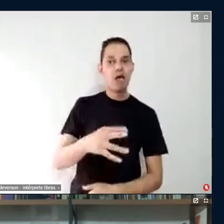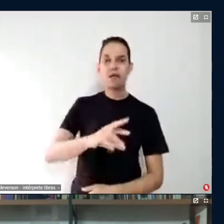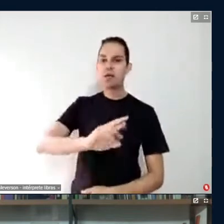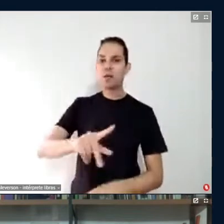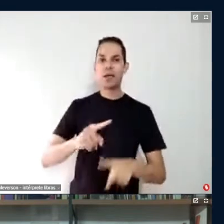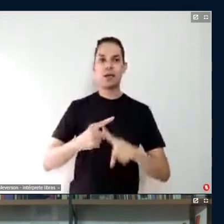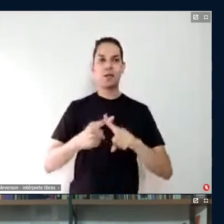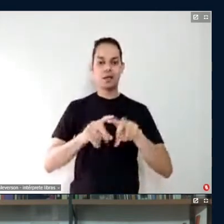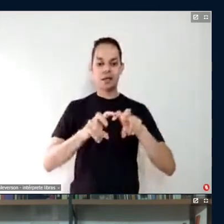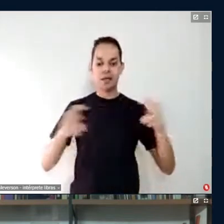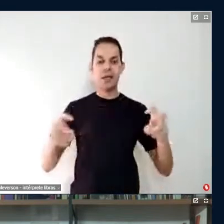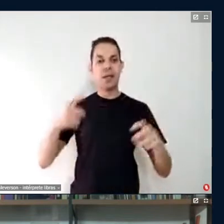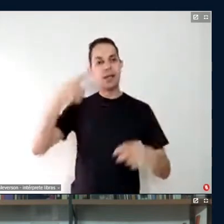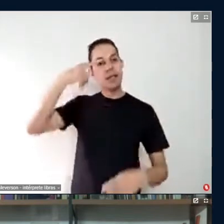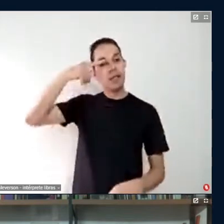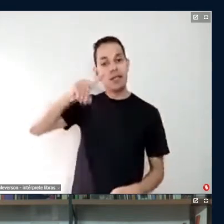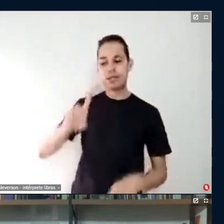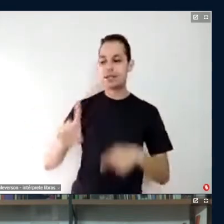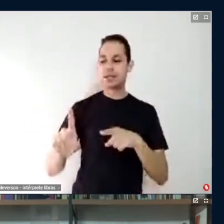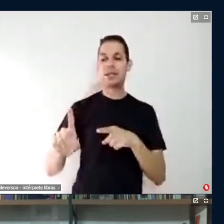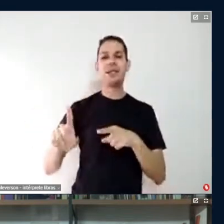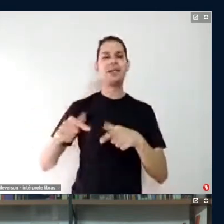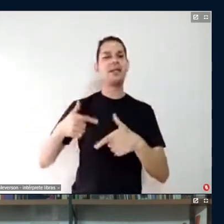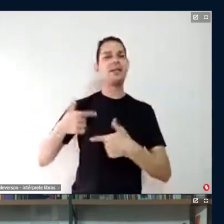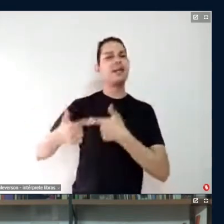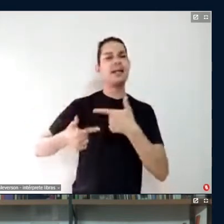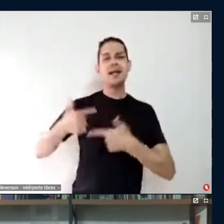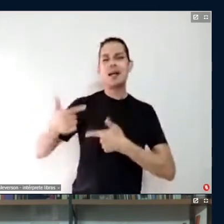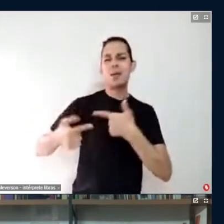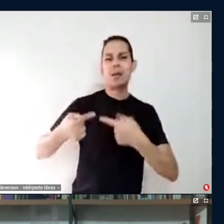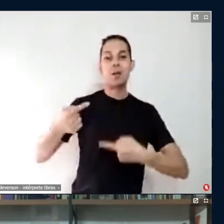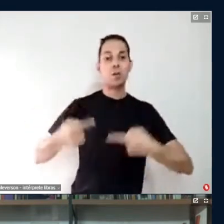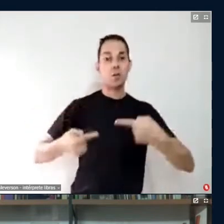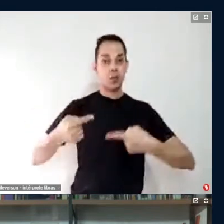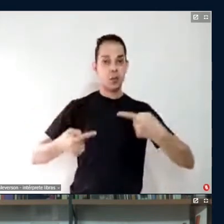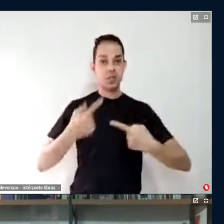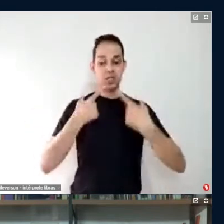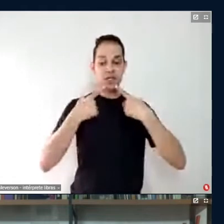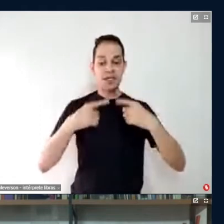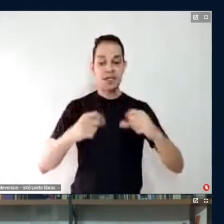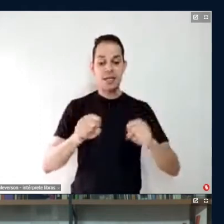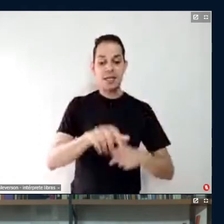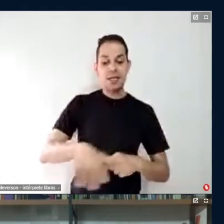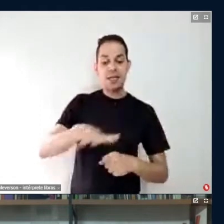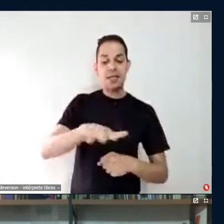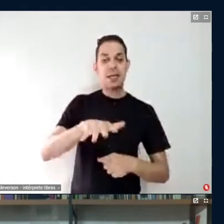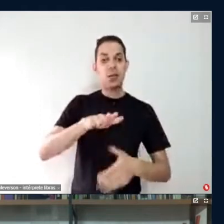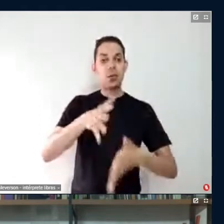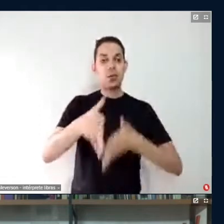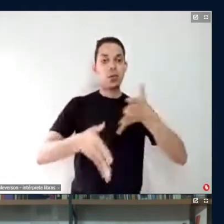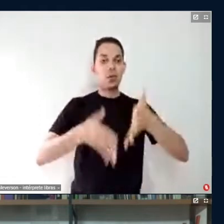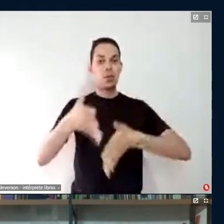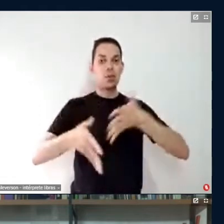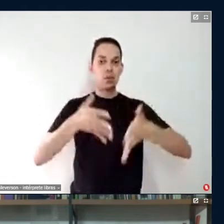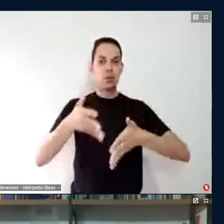a professora Silvana Guiar, vem trabalhando com políticas linguísticas dentro da parte de língua de sinais, no entanto, a foco de